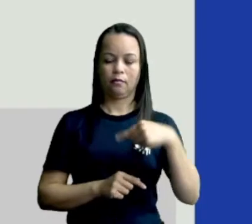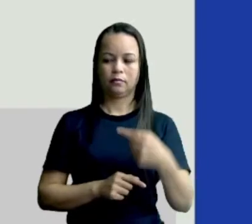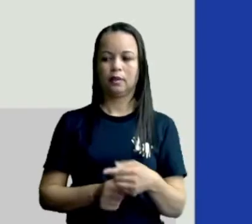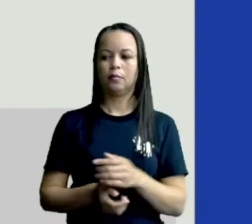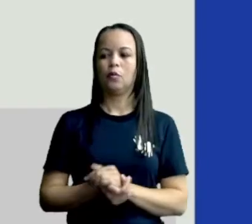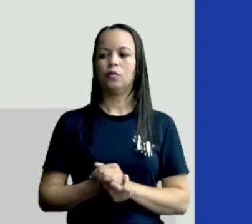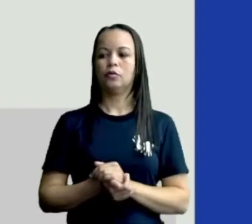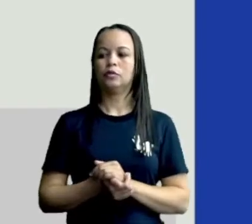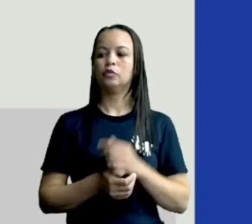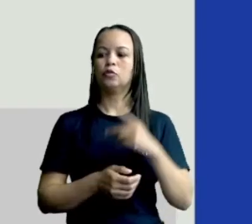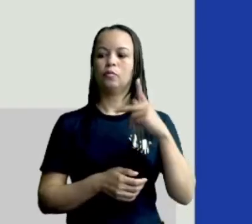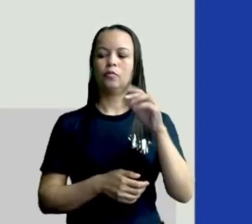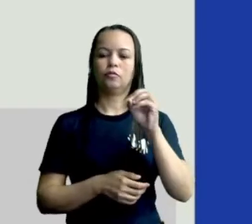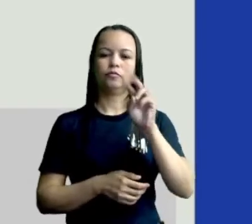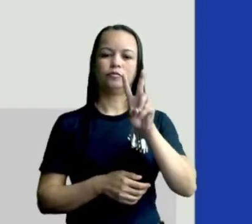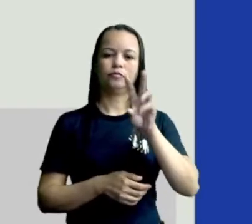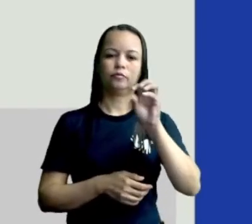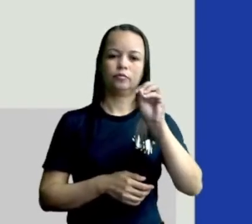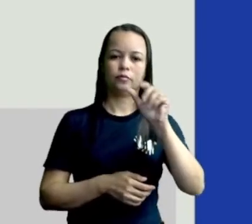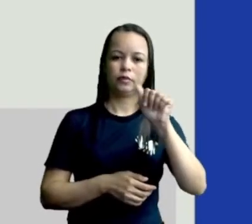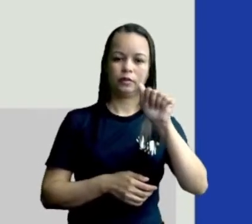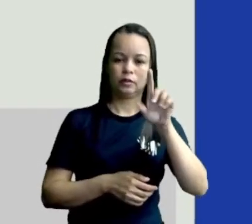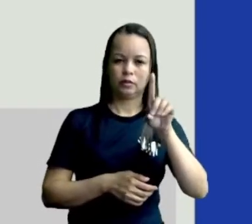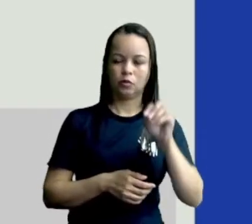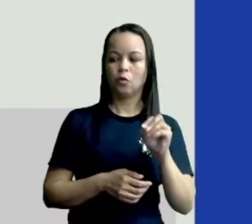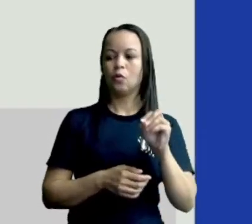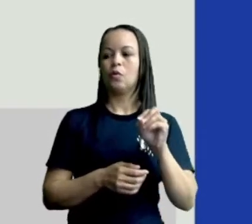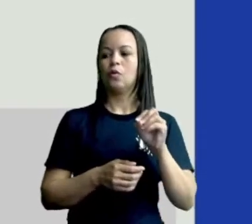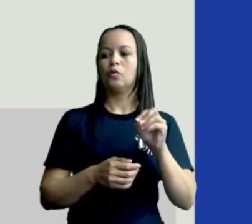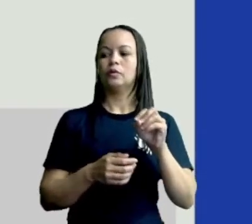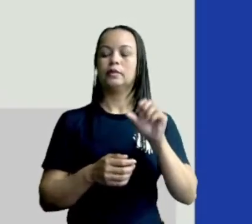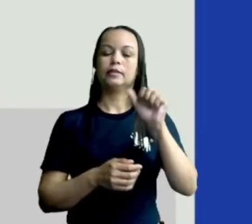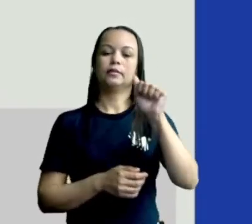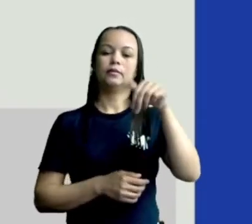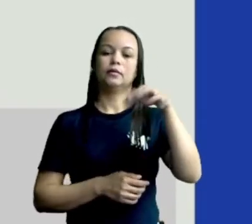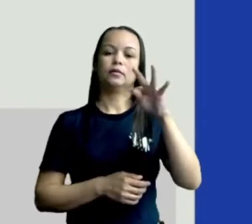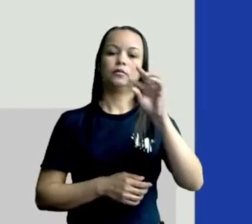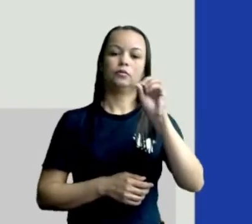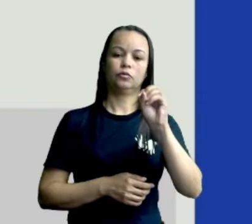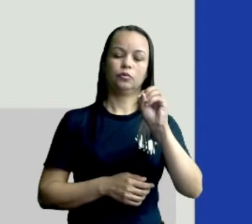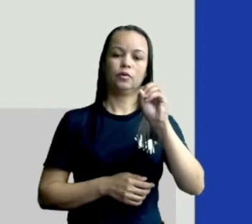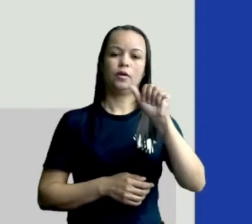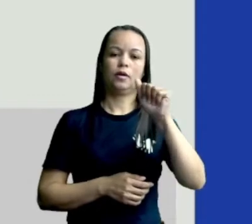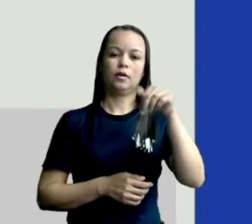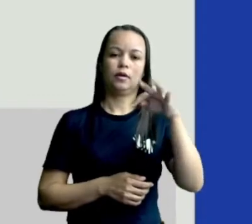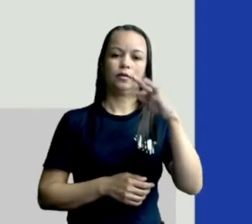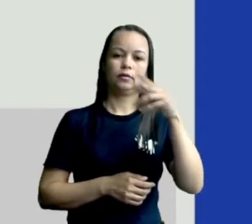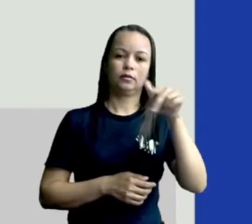Depois, o povoado passou a se chamar de povoado de Santo Antão da Mata. Tá certo?